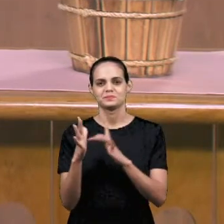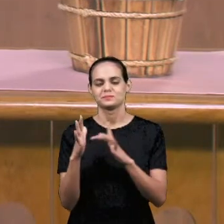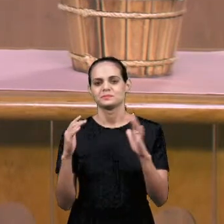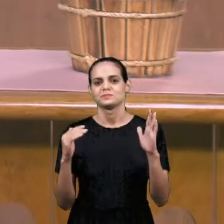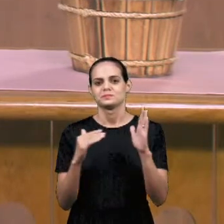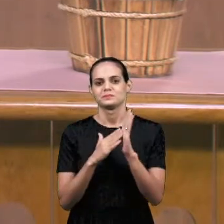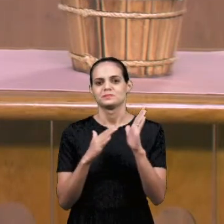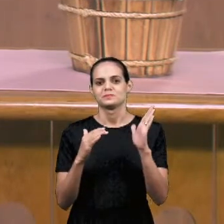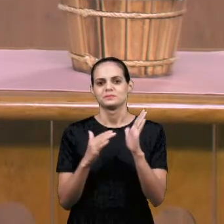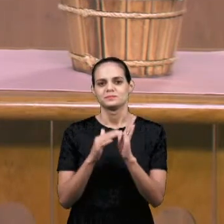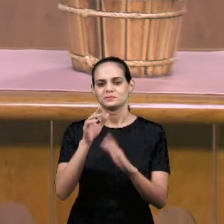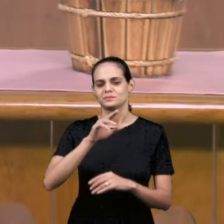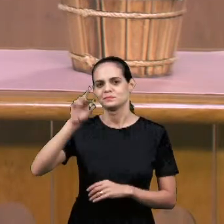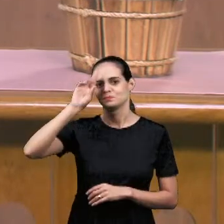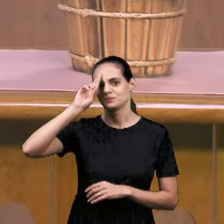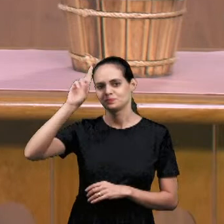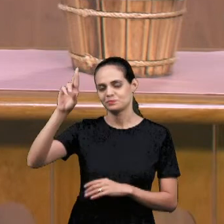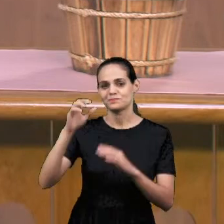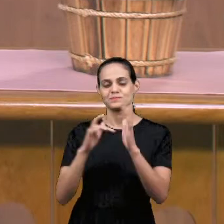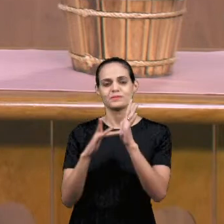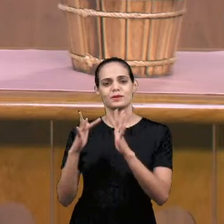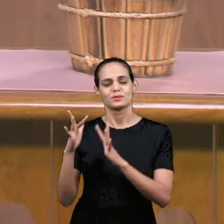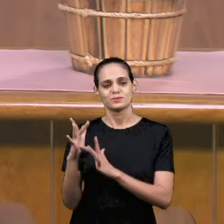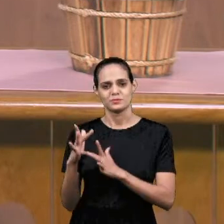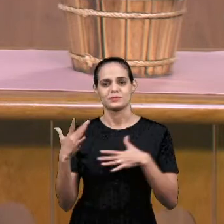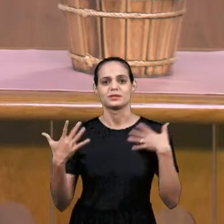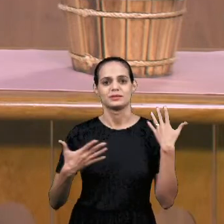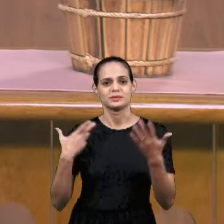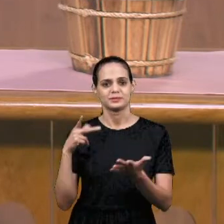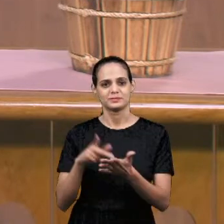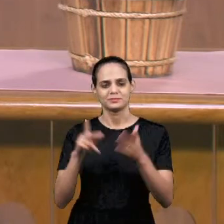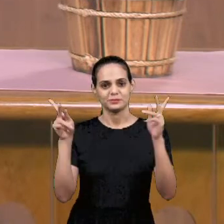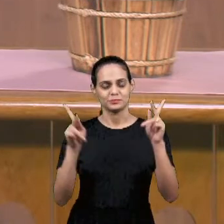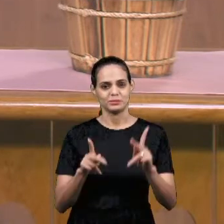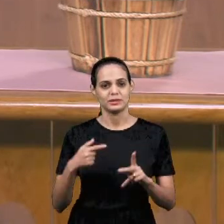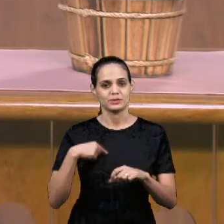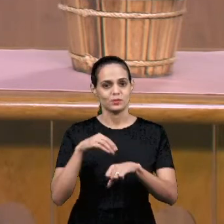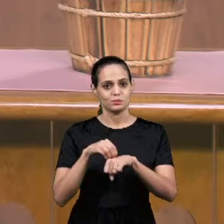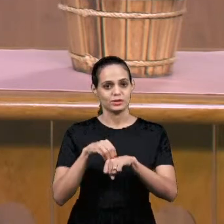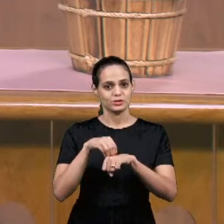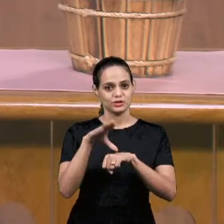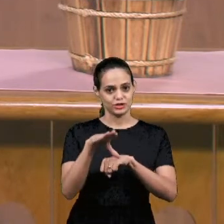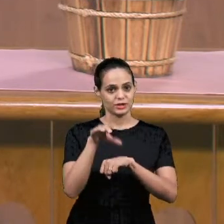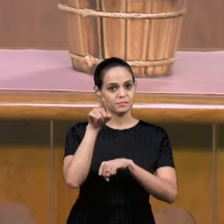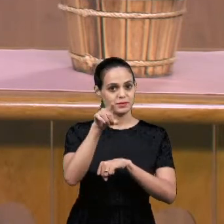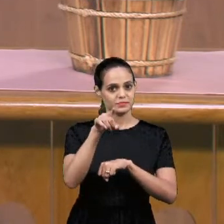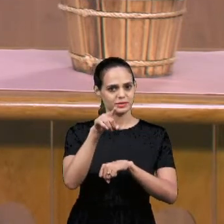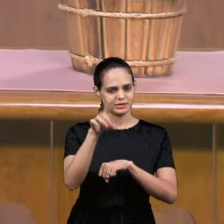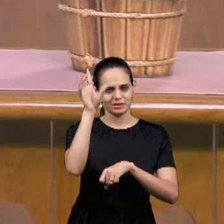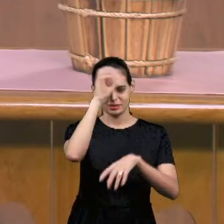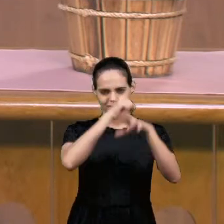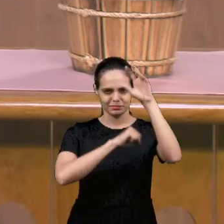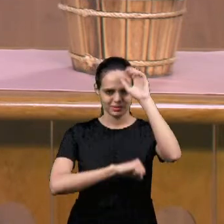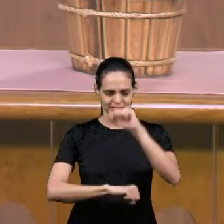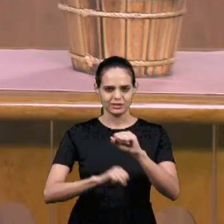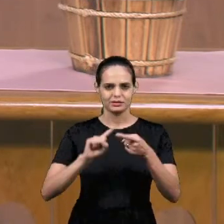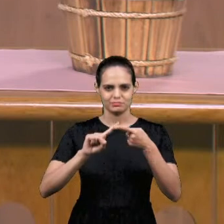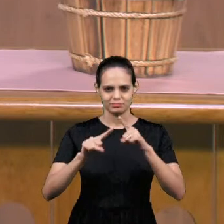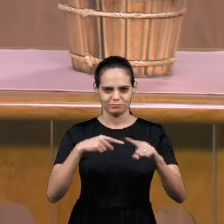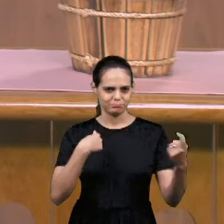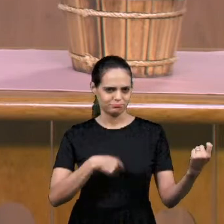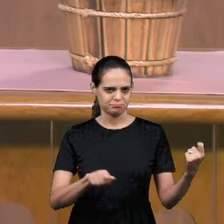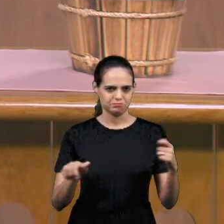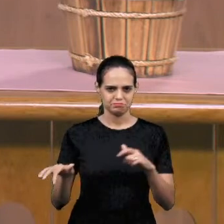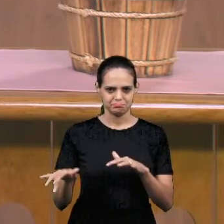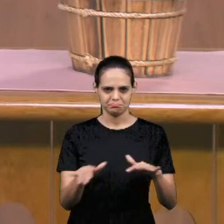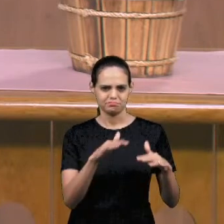Jesus é alegria, verdade e paz. Eu quero dar uma dica para você que está aprendendo a tocar instrumento. Quando a gente